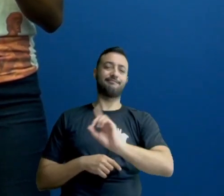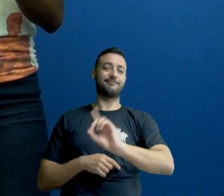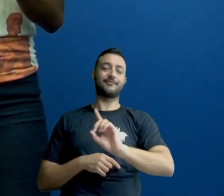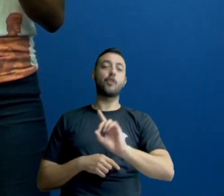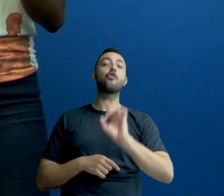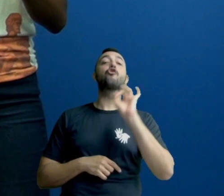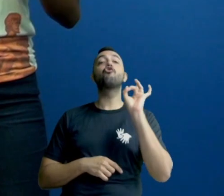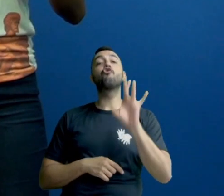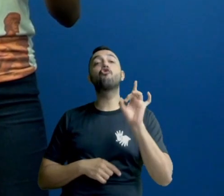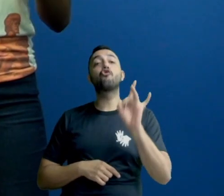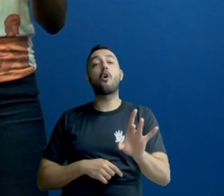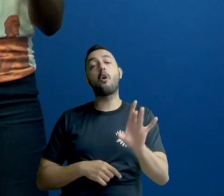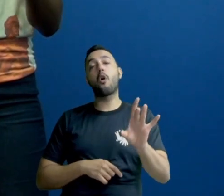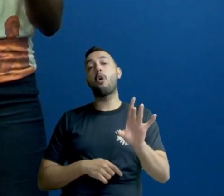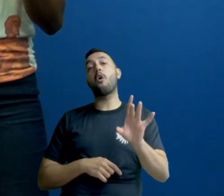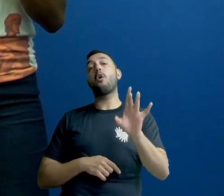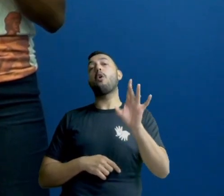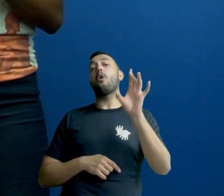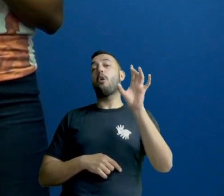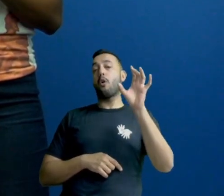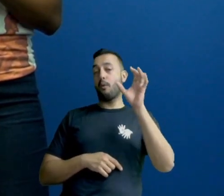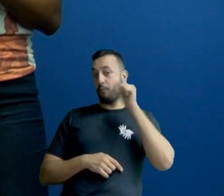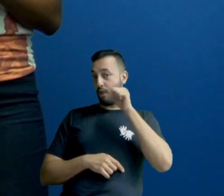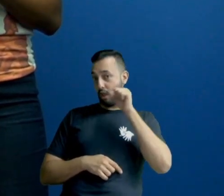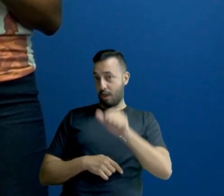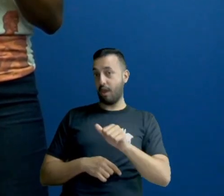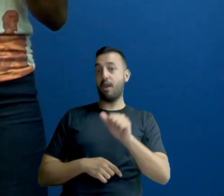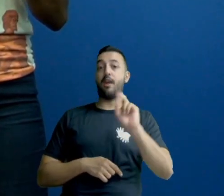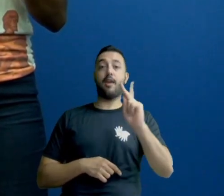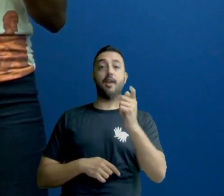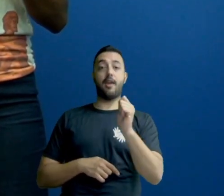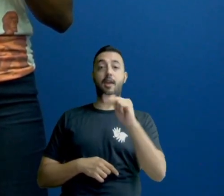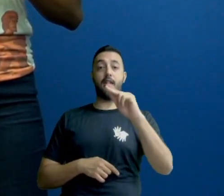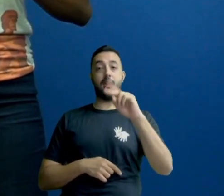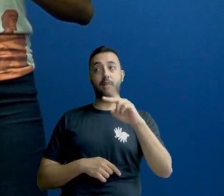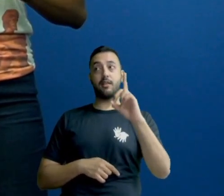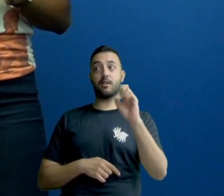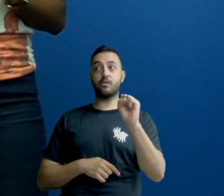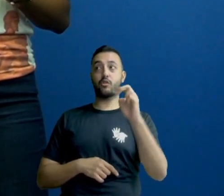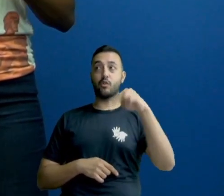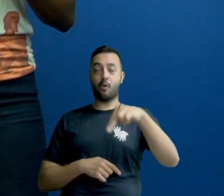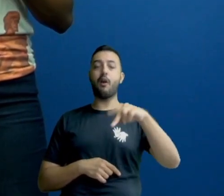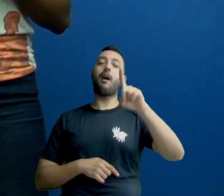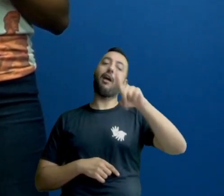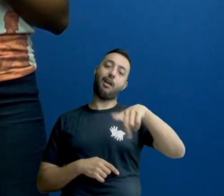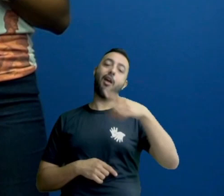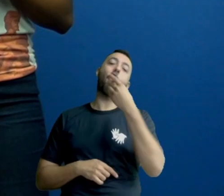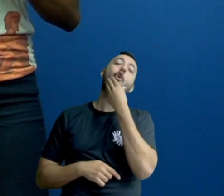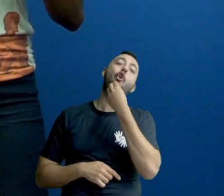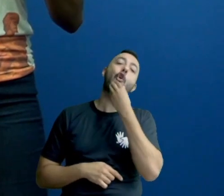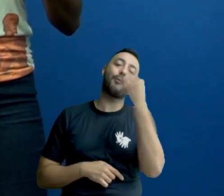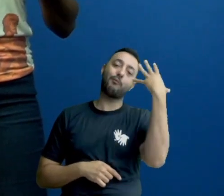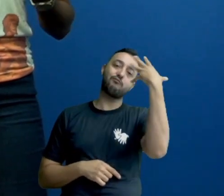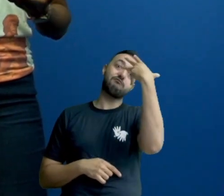posso dizer que ele é handsome boy. Ok? Então, não confunde a questão do beautiful para o